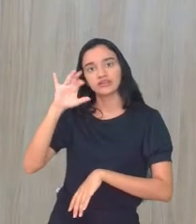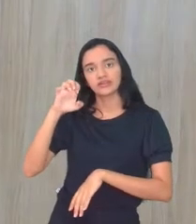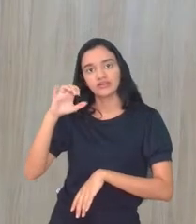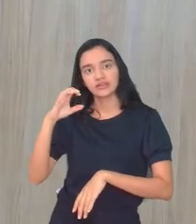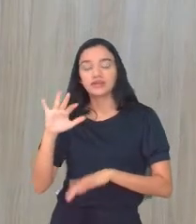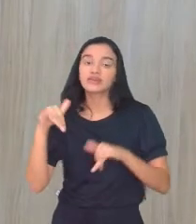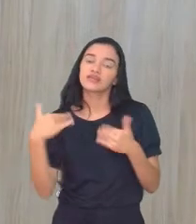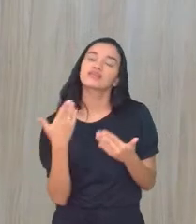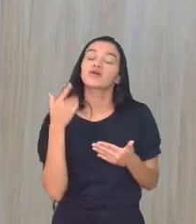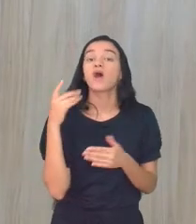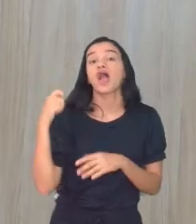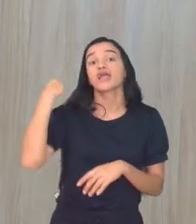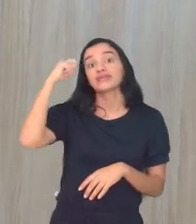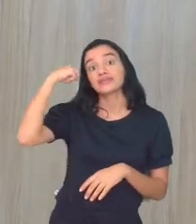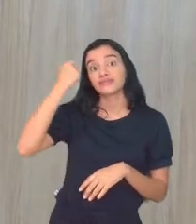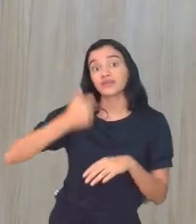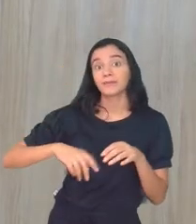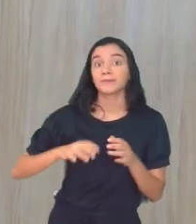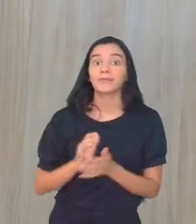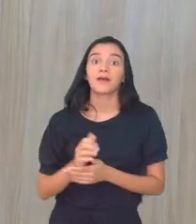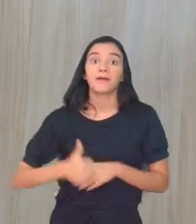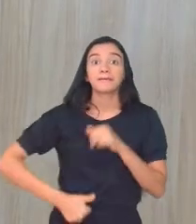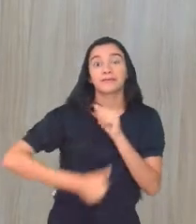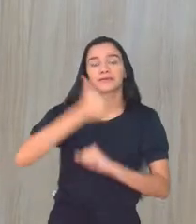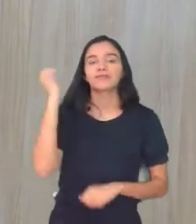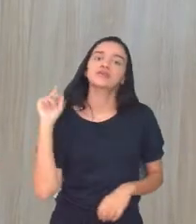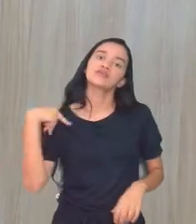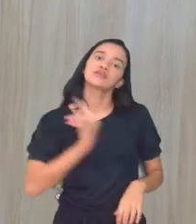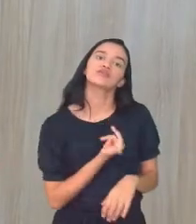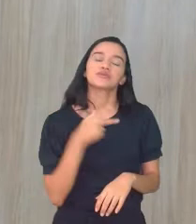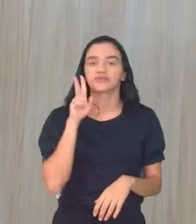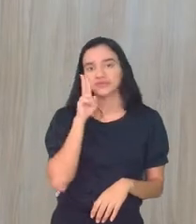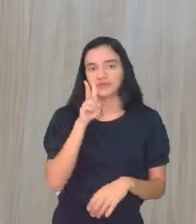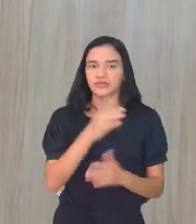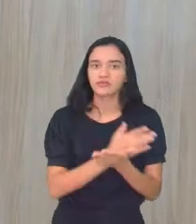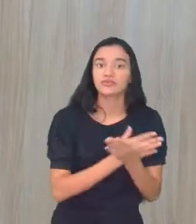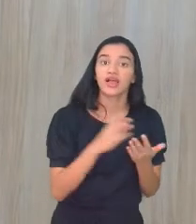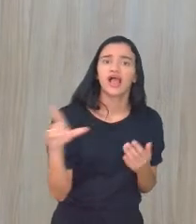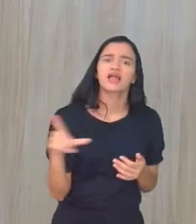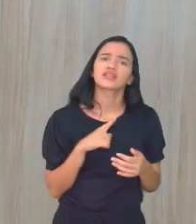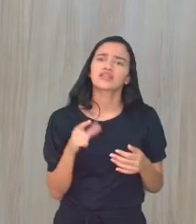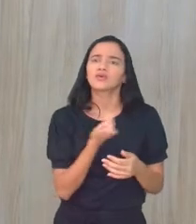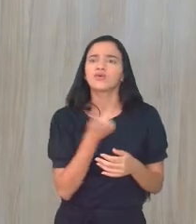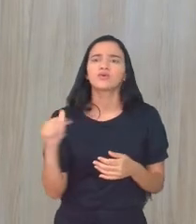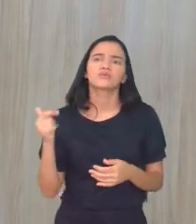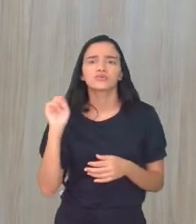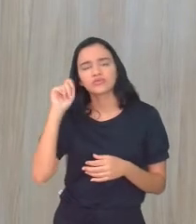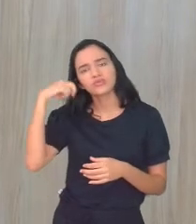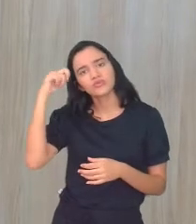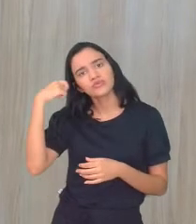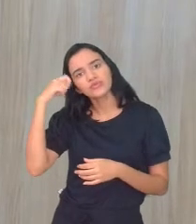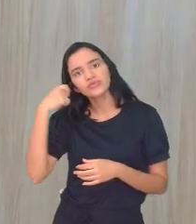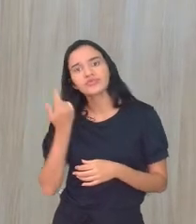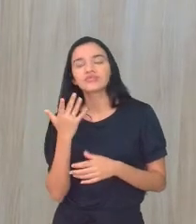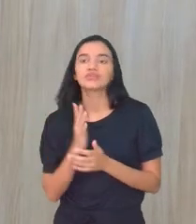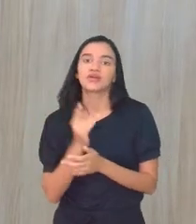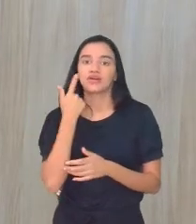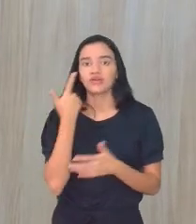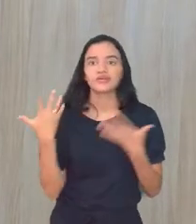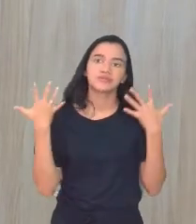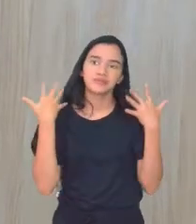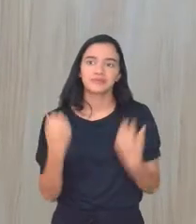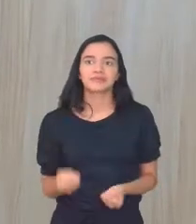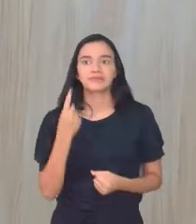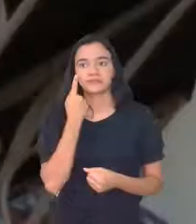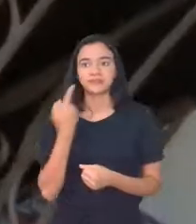Então, esse vídeo primeiro que vocês viram, a gente produziu com ele lá. Tem um outro videozinho aqui sobre a Casa da Cultura, vamos assistir